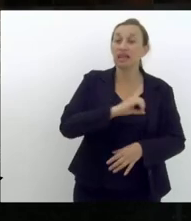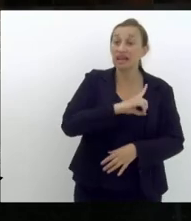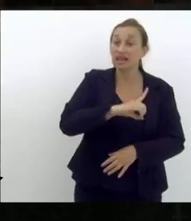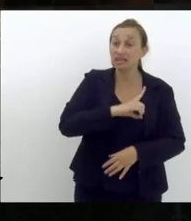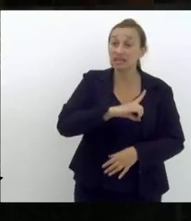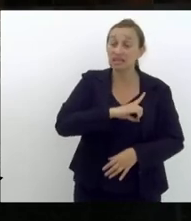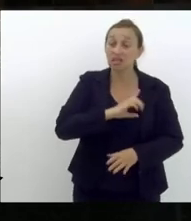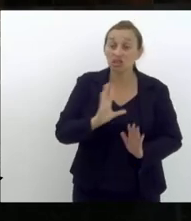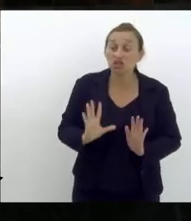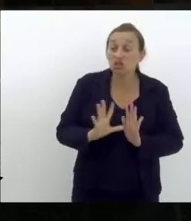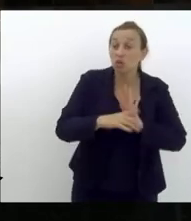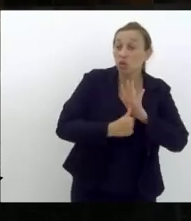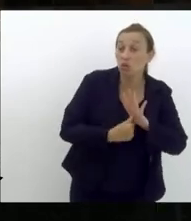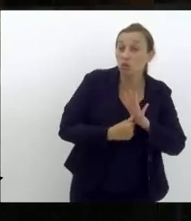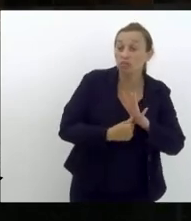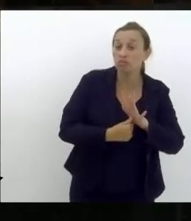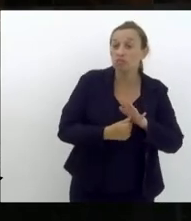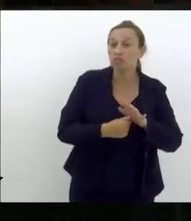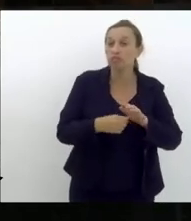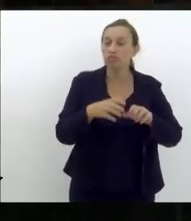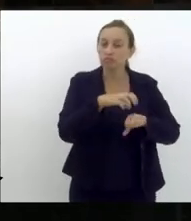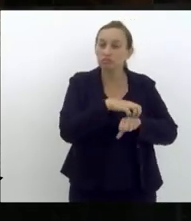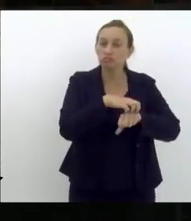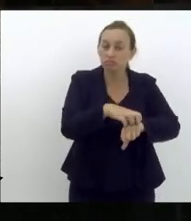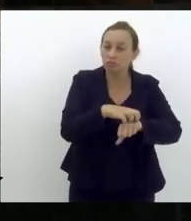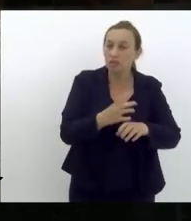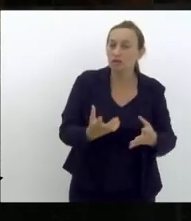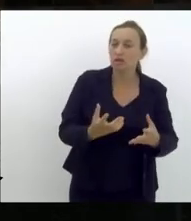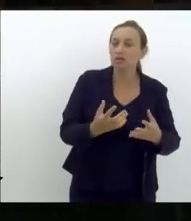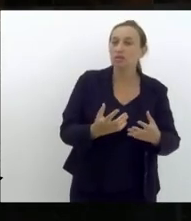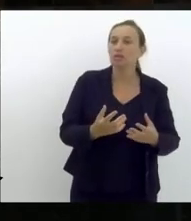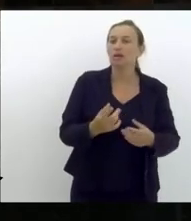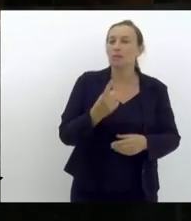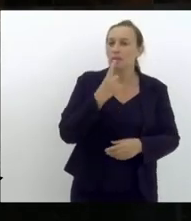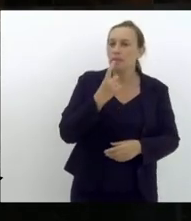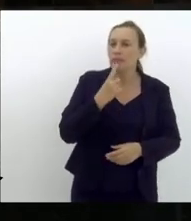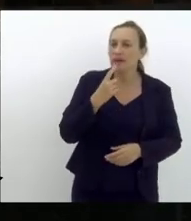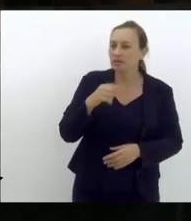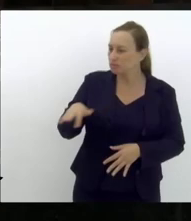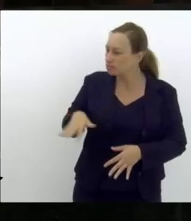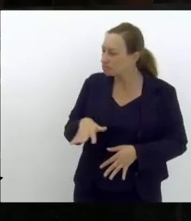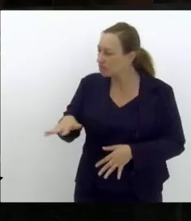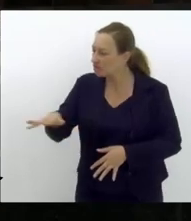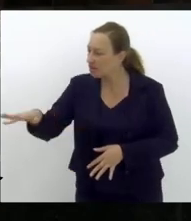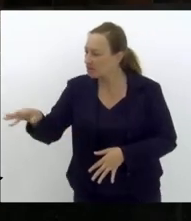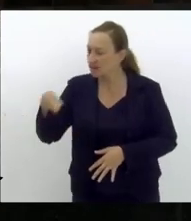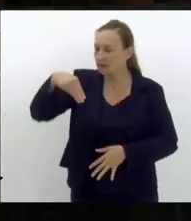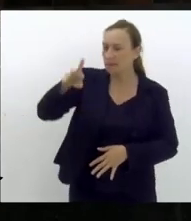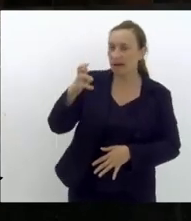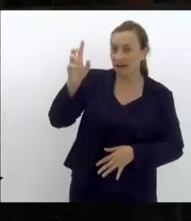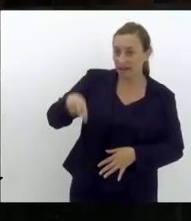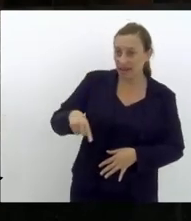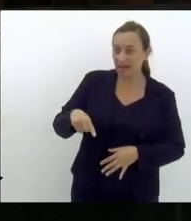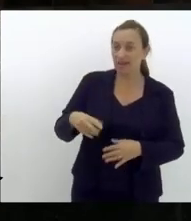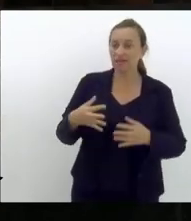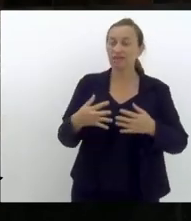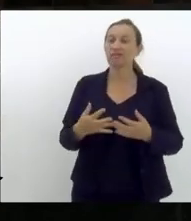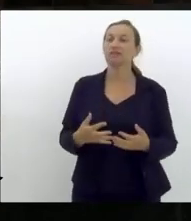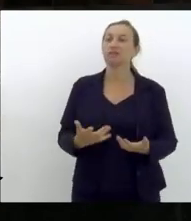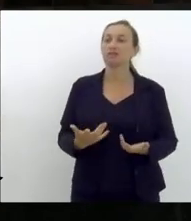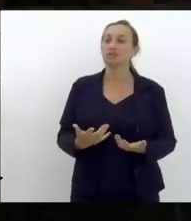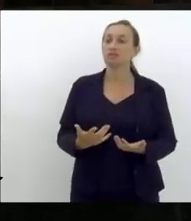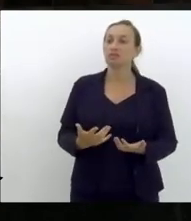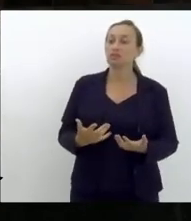estavam patrulhando próximo ao Complexo da Maré estava ali fazendo suas investigações